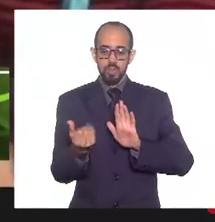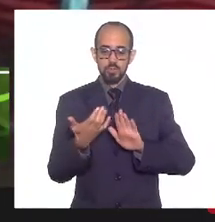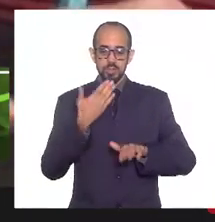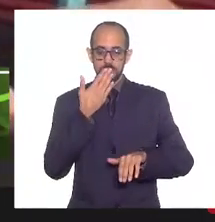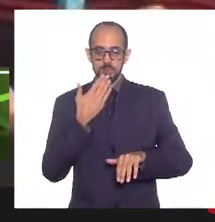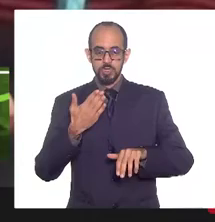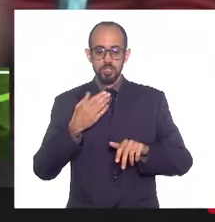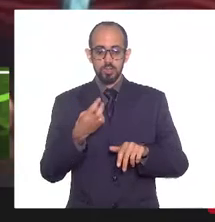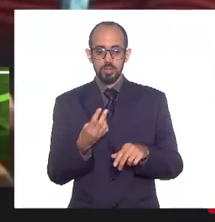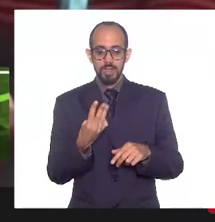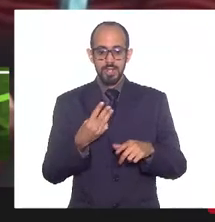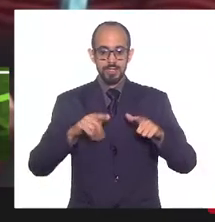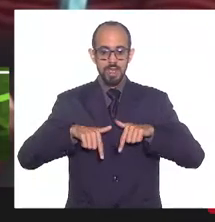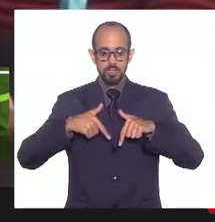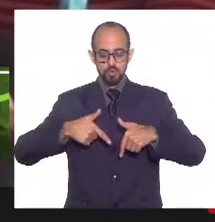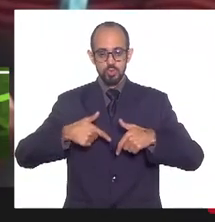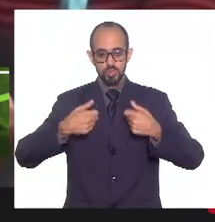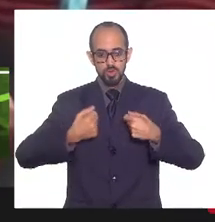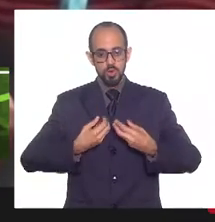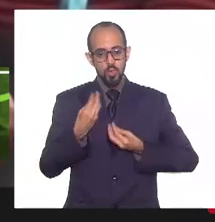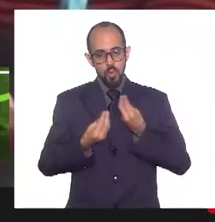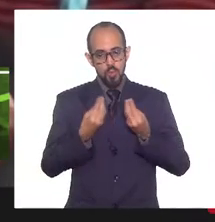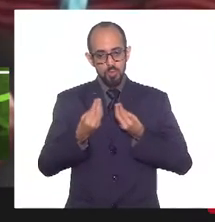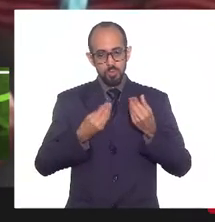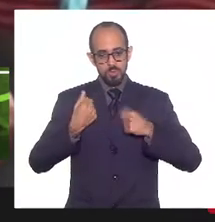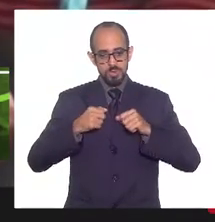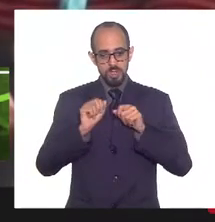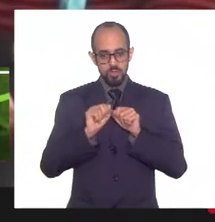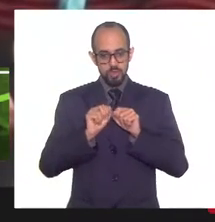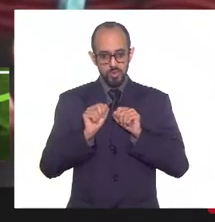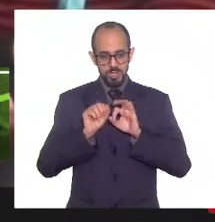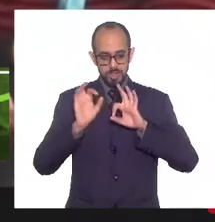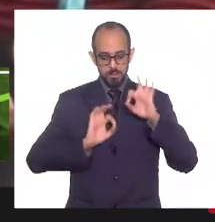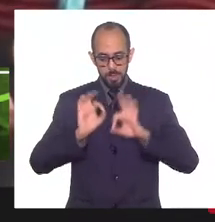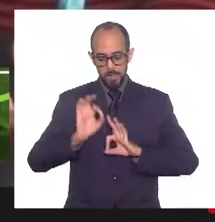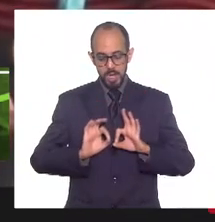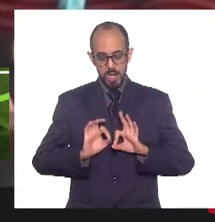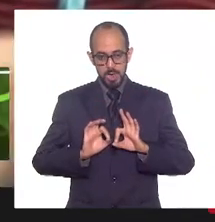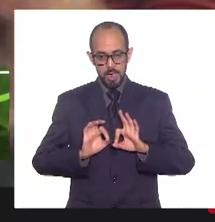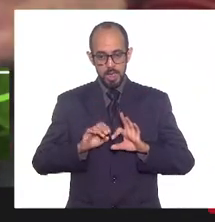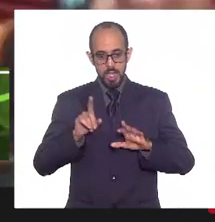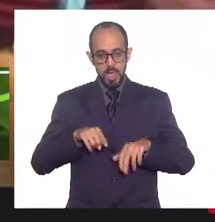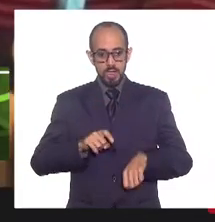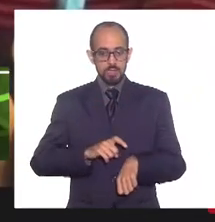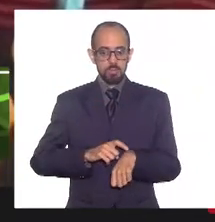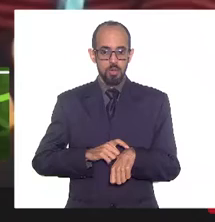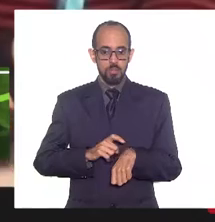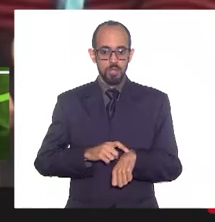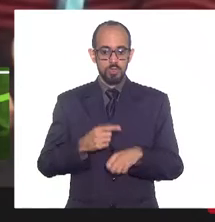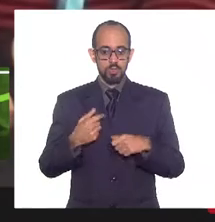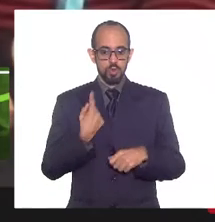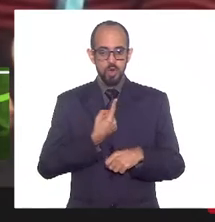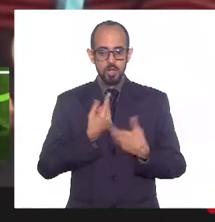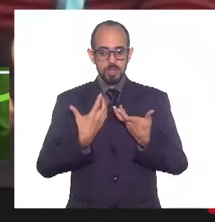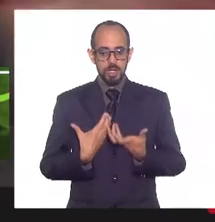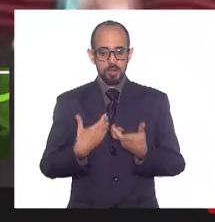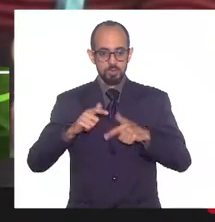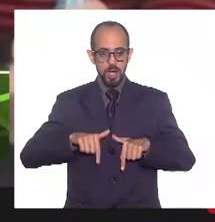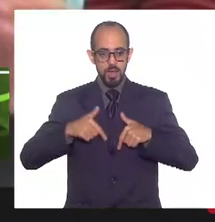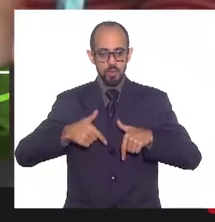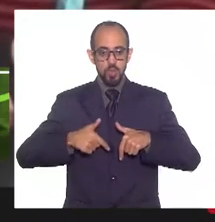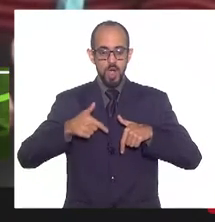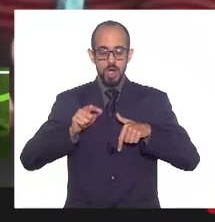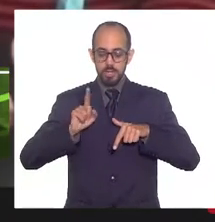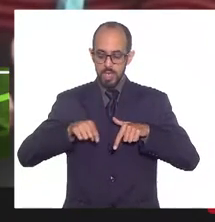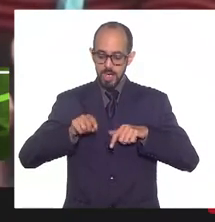ações como essas ações tinham que ser elaboradas e é nesse modelo que a gente quer atuar preparando as